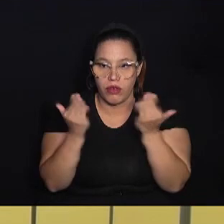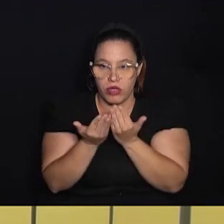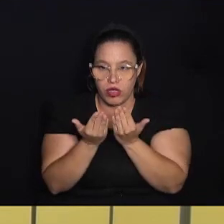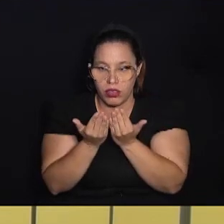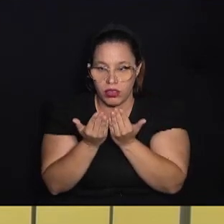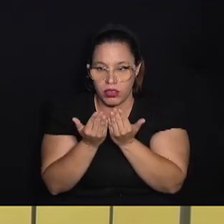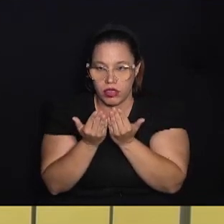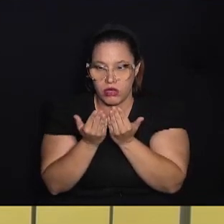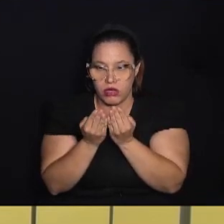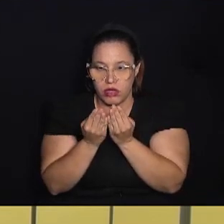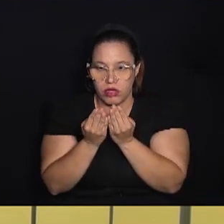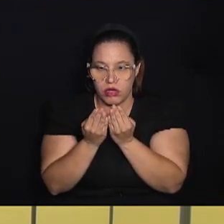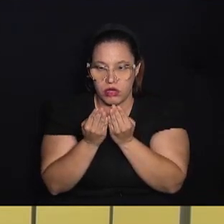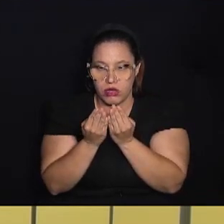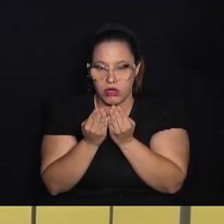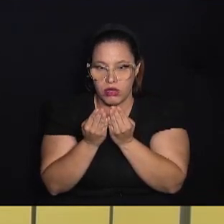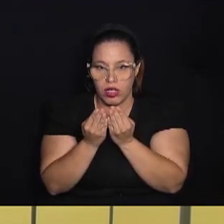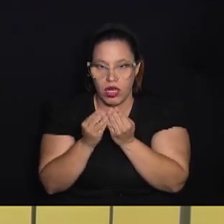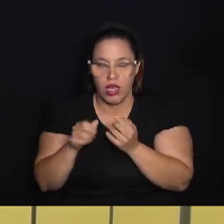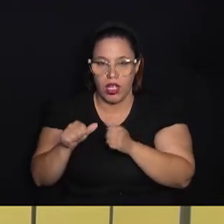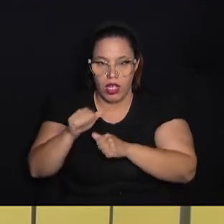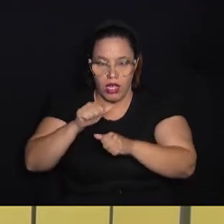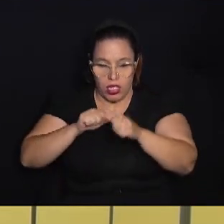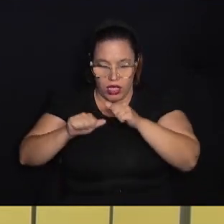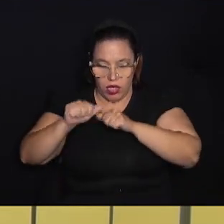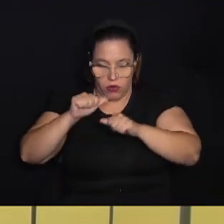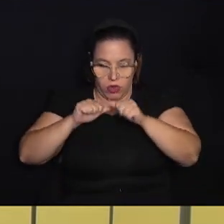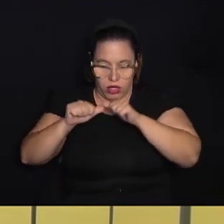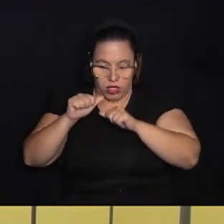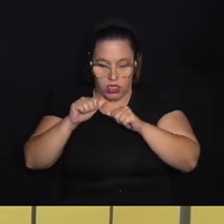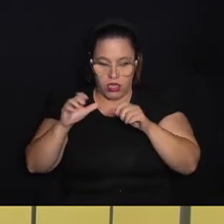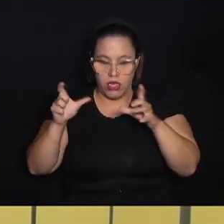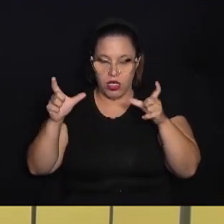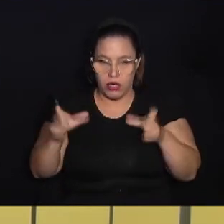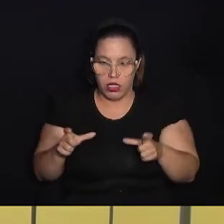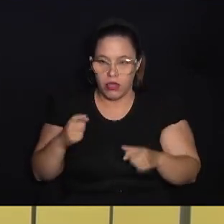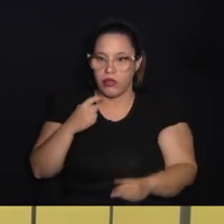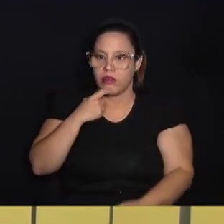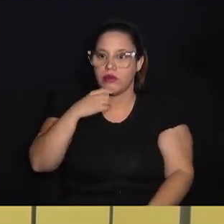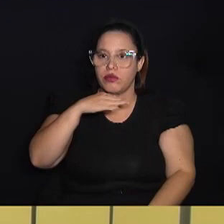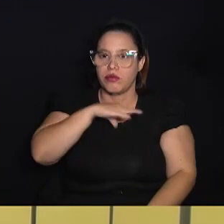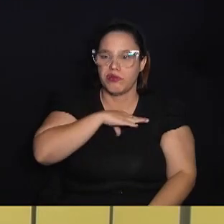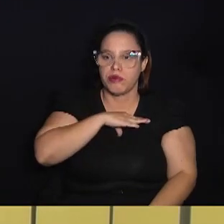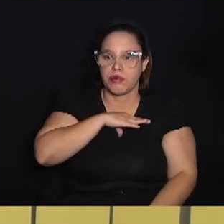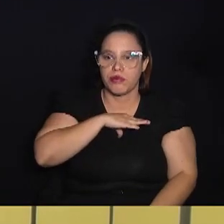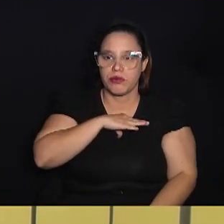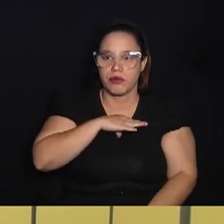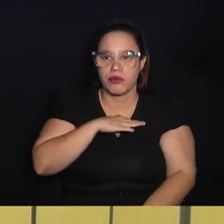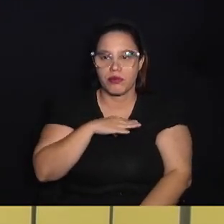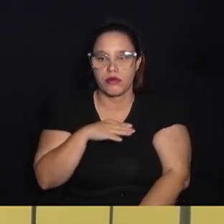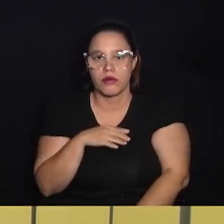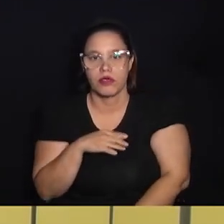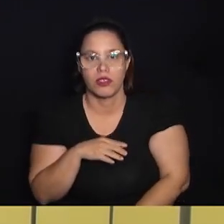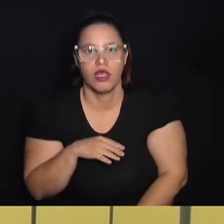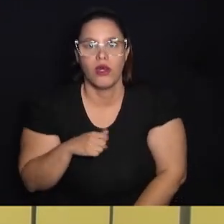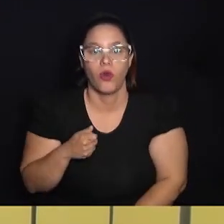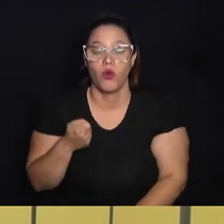dimensão da mudança do status de Campinas se isso de fato for eh se isso de fato for